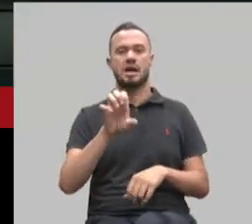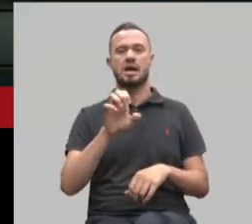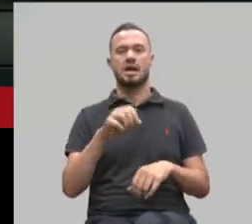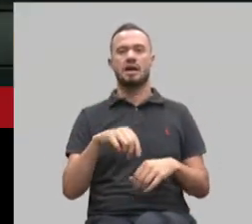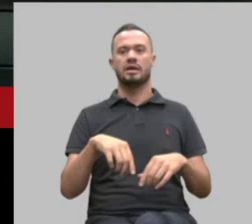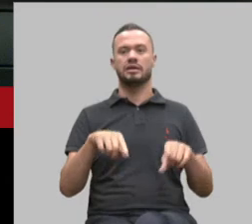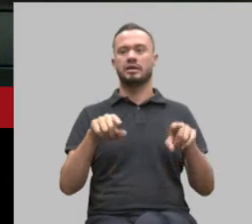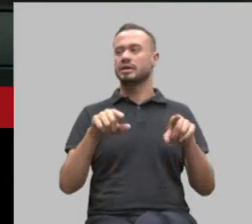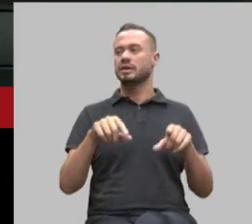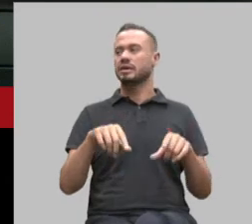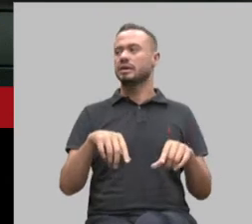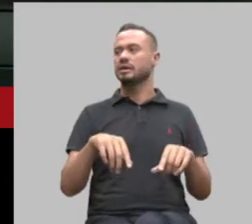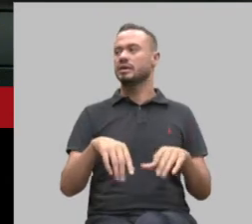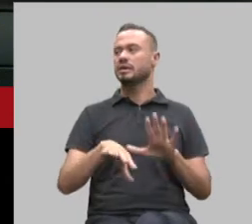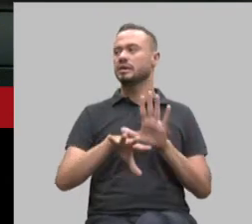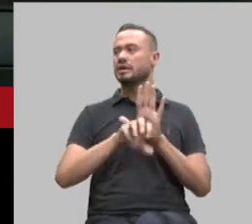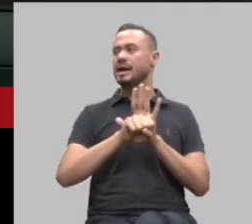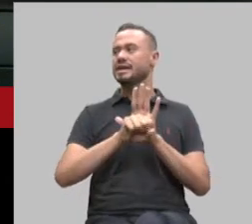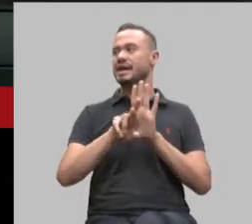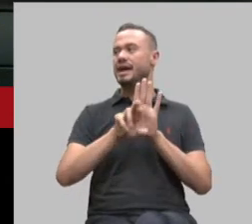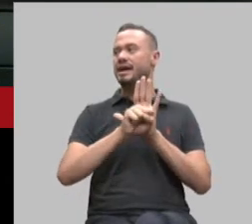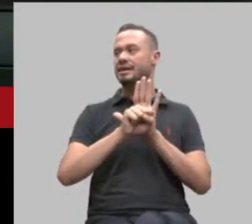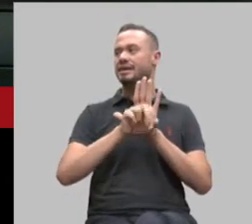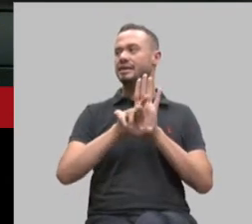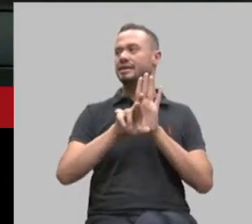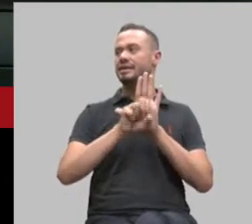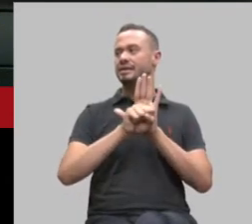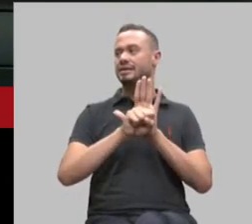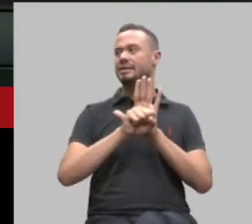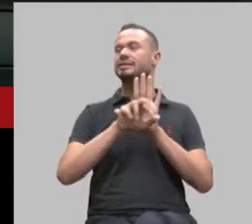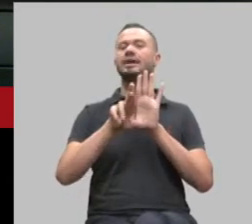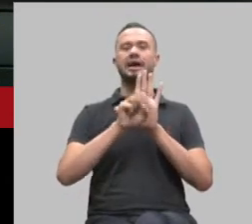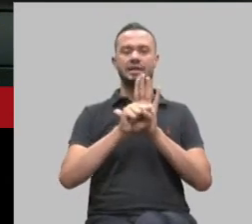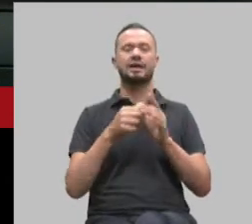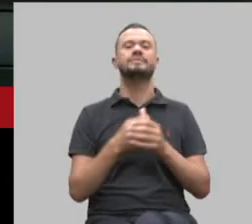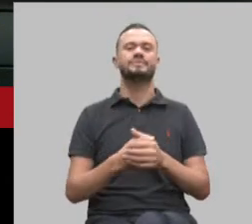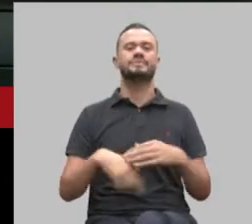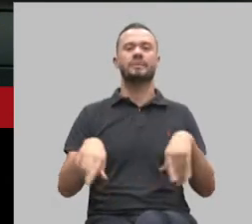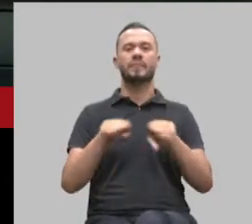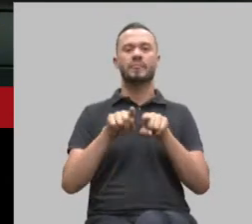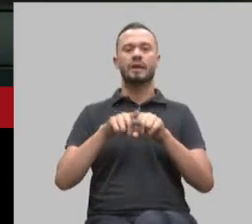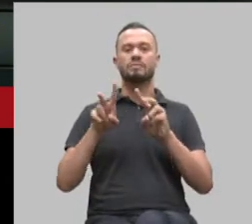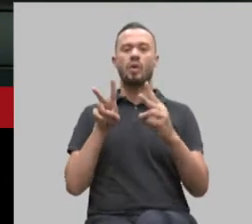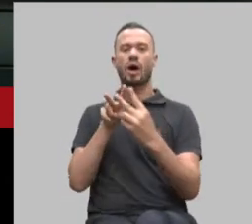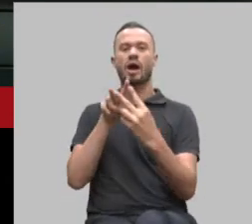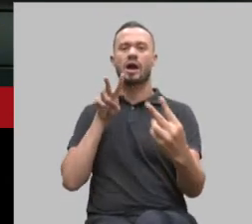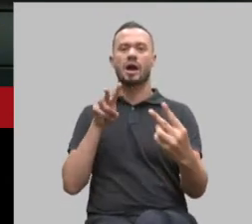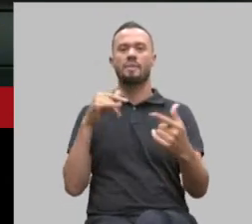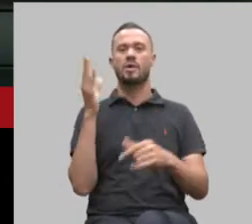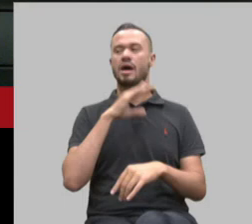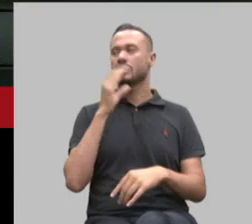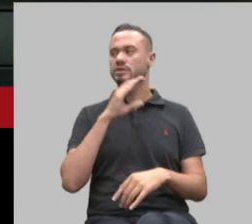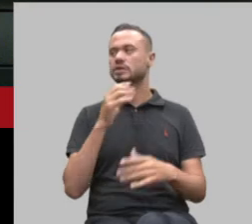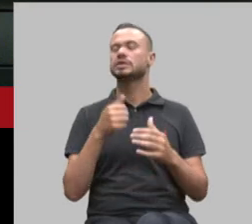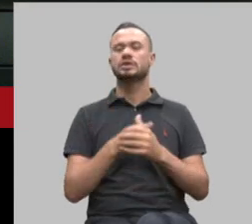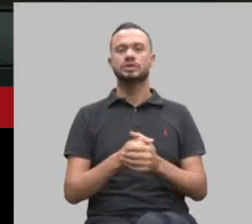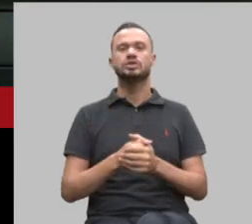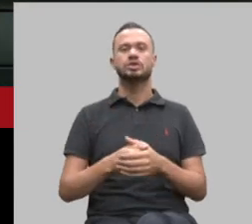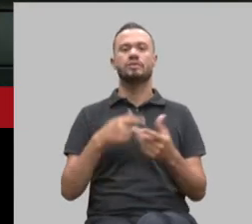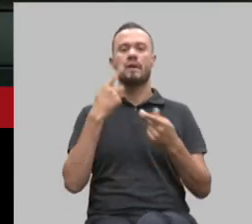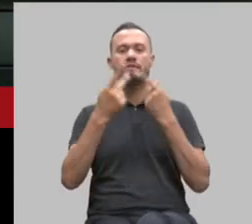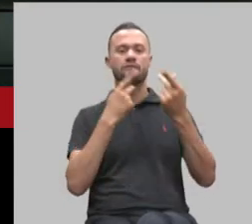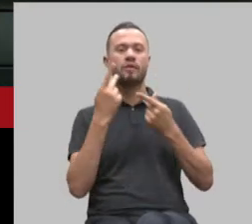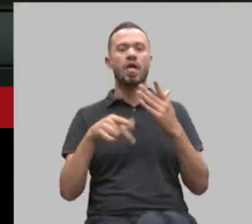fiscalizações presenciais trimestralmente e via remota em casos de emergência relatando as denúncias